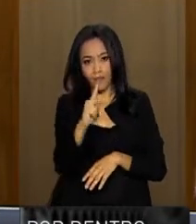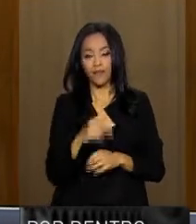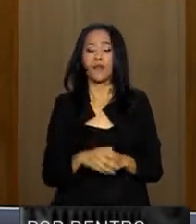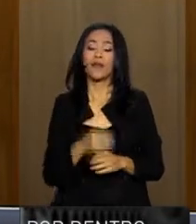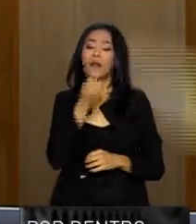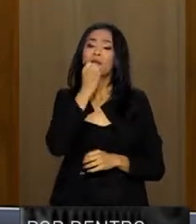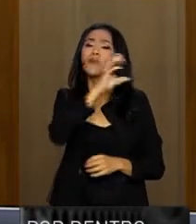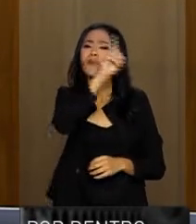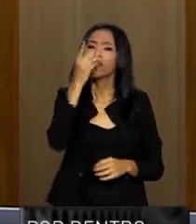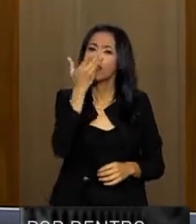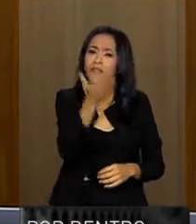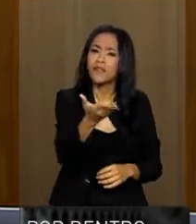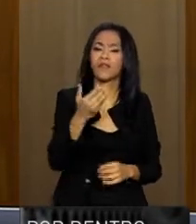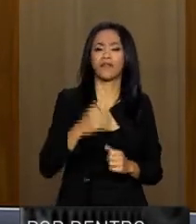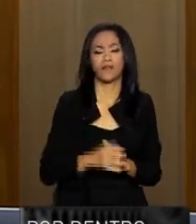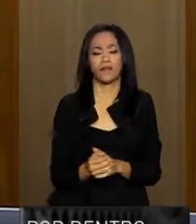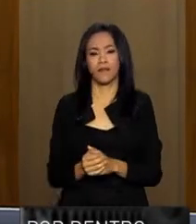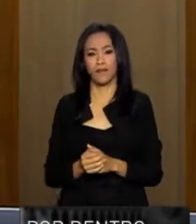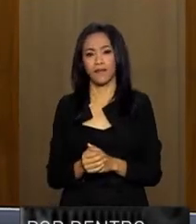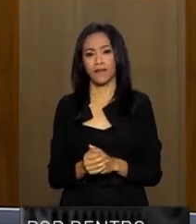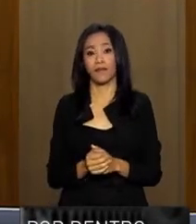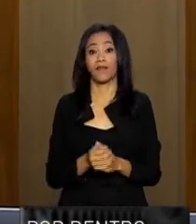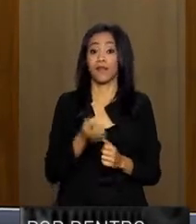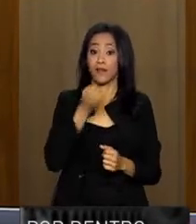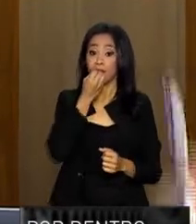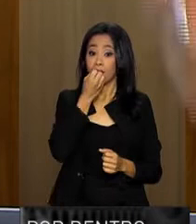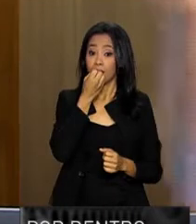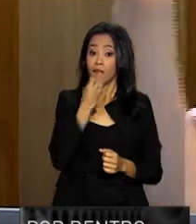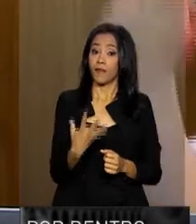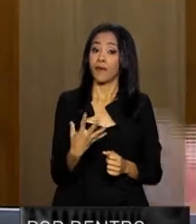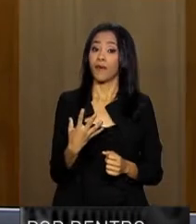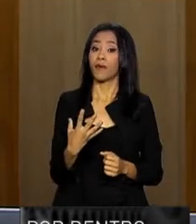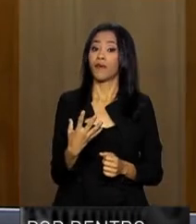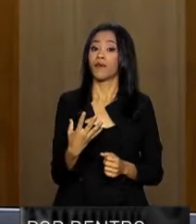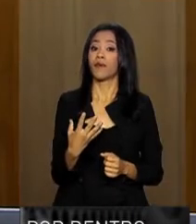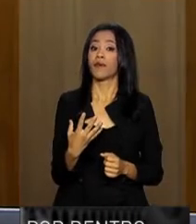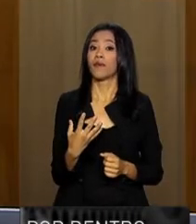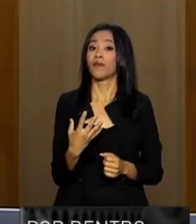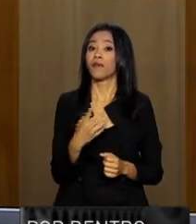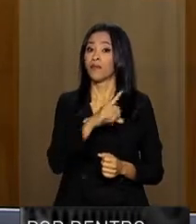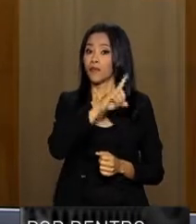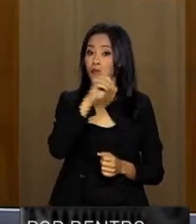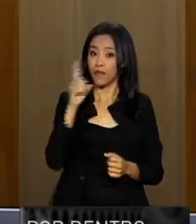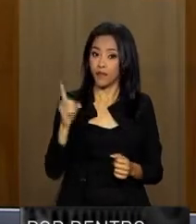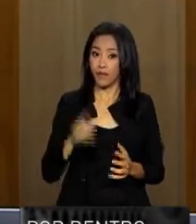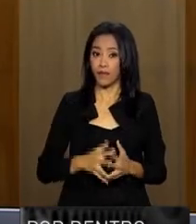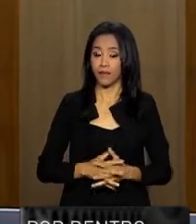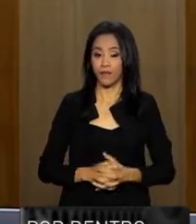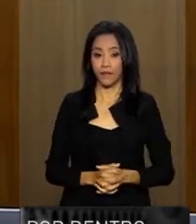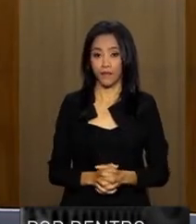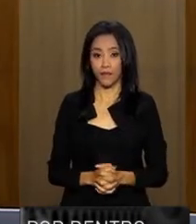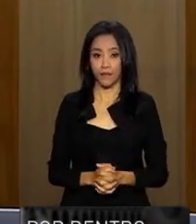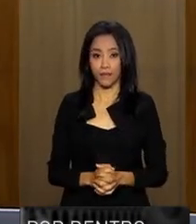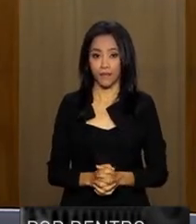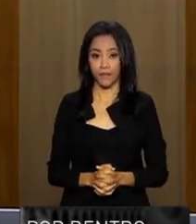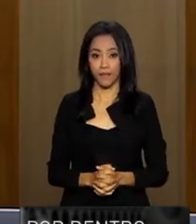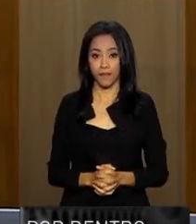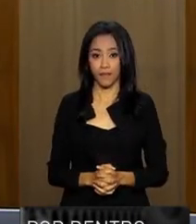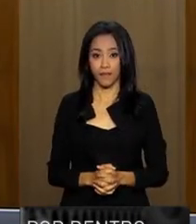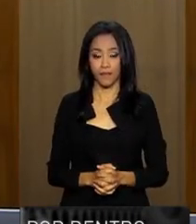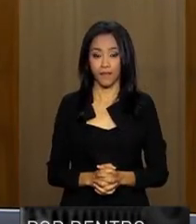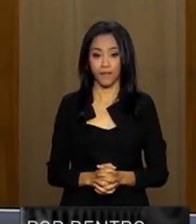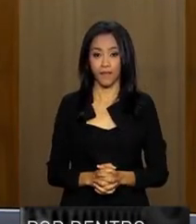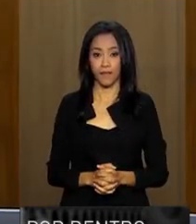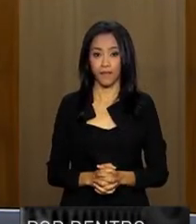muito bom dia pra você bom dia a rosane está na linha alô rosane